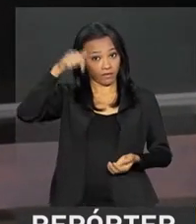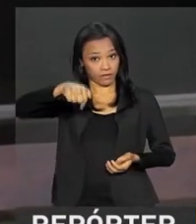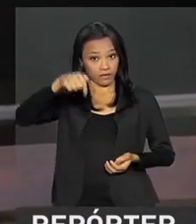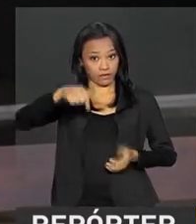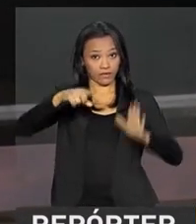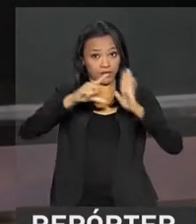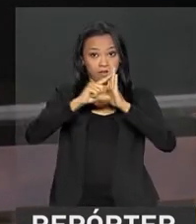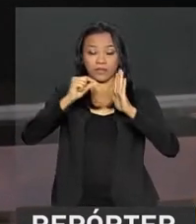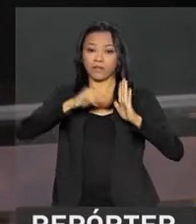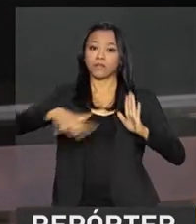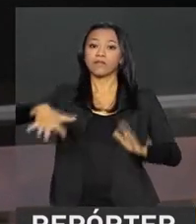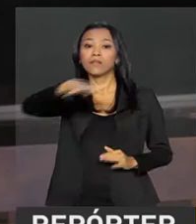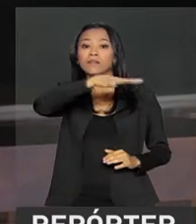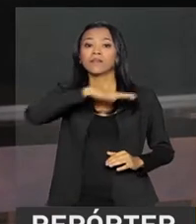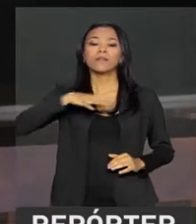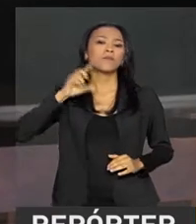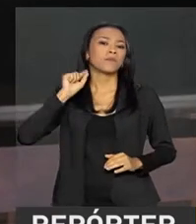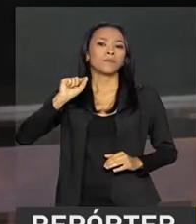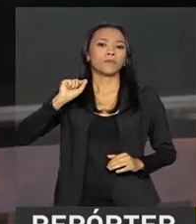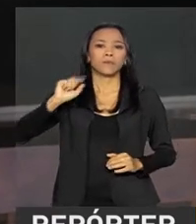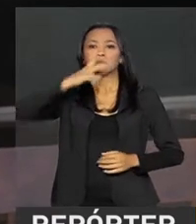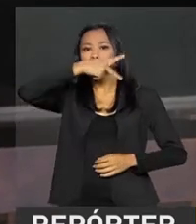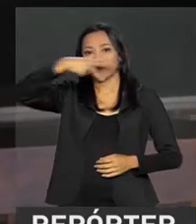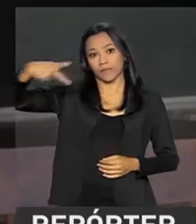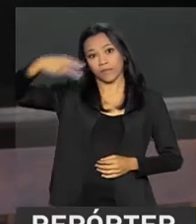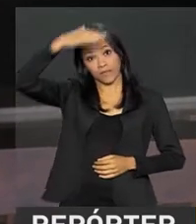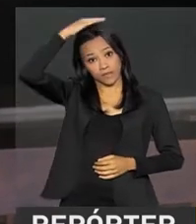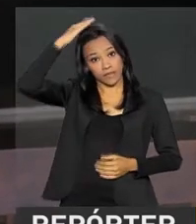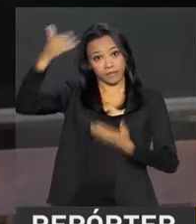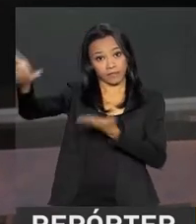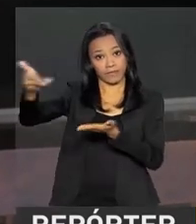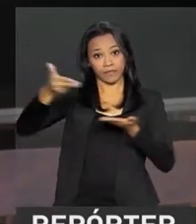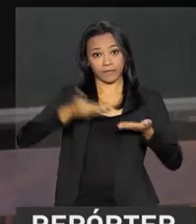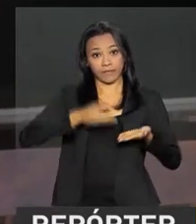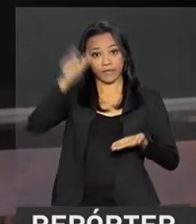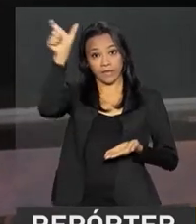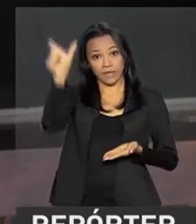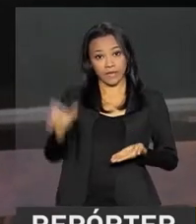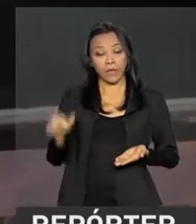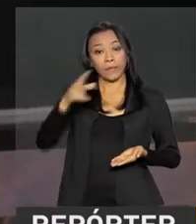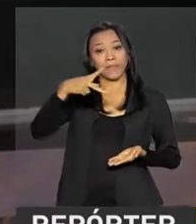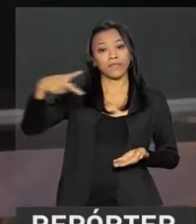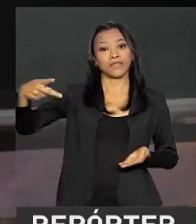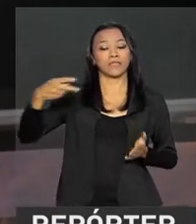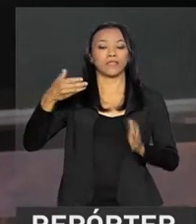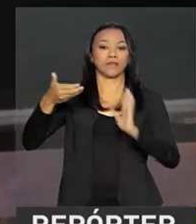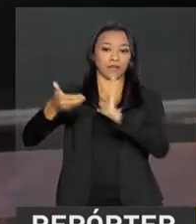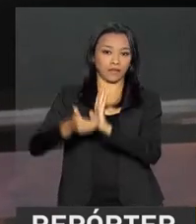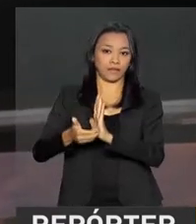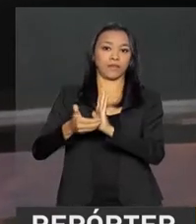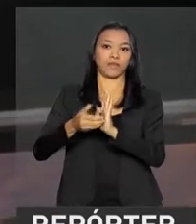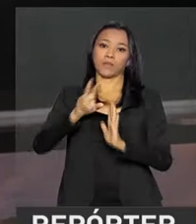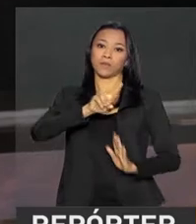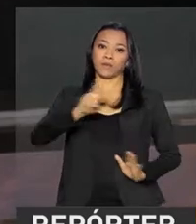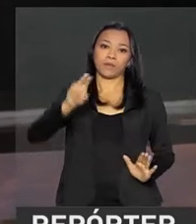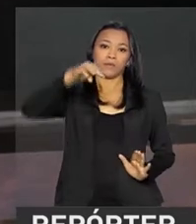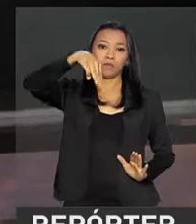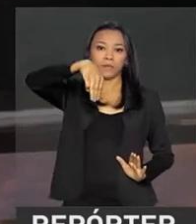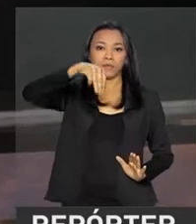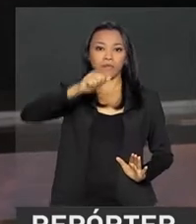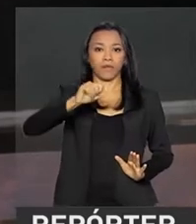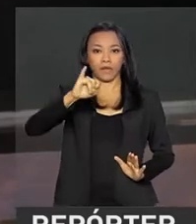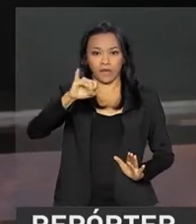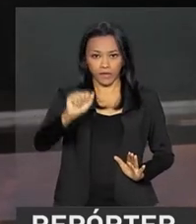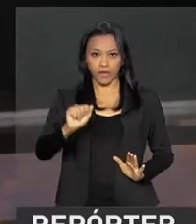o presidente michel temer recebe o presidente da câmara dos deputados rodrigo maia juntamente com o